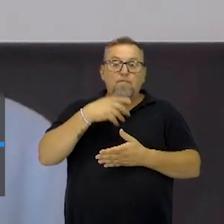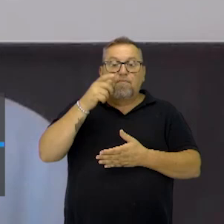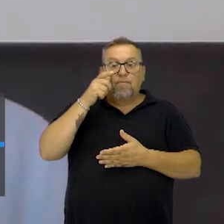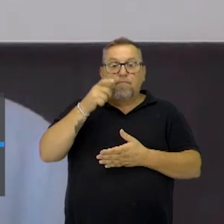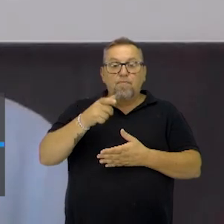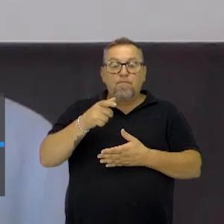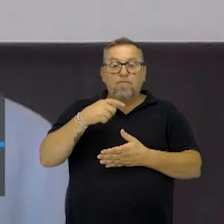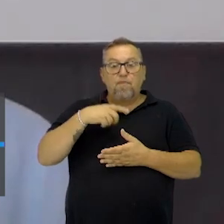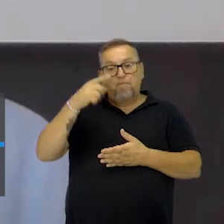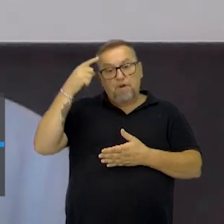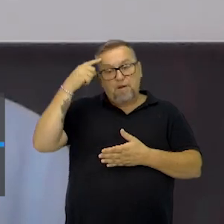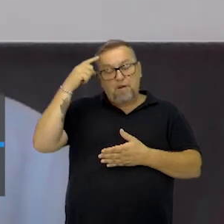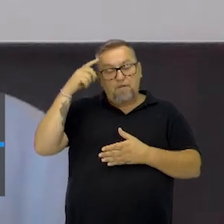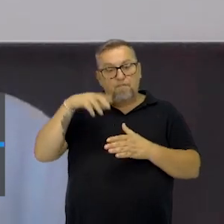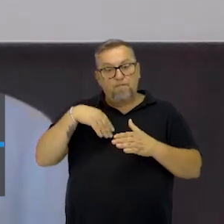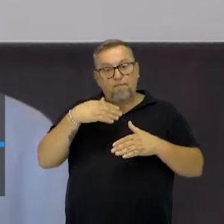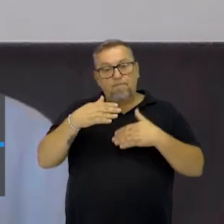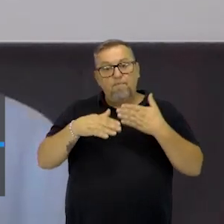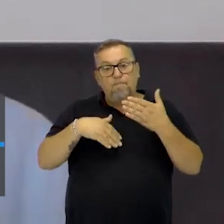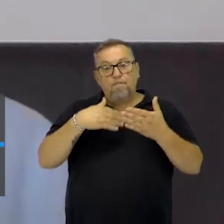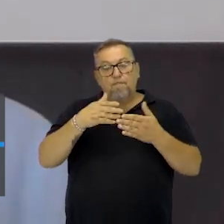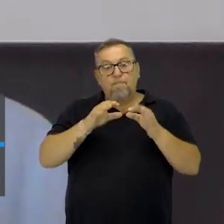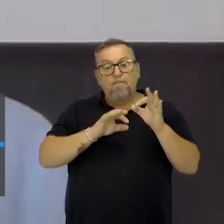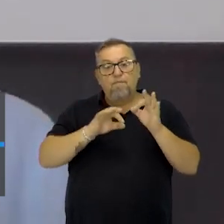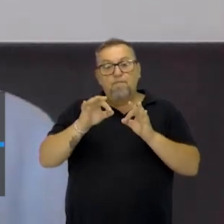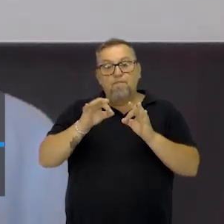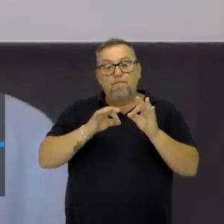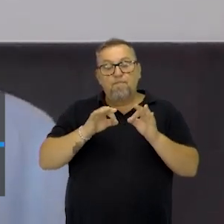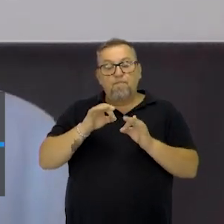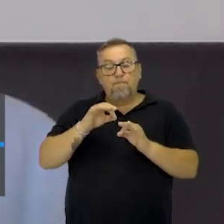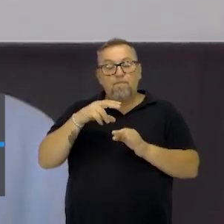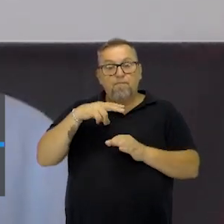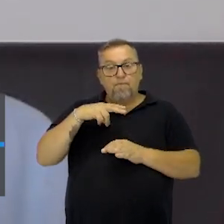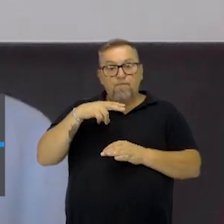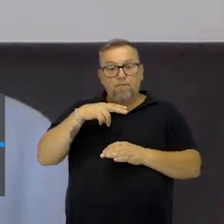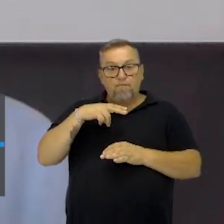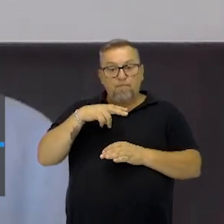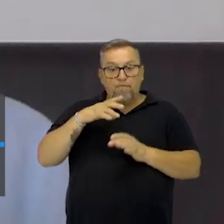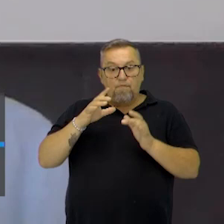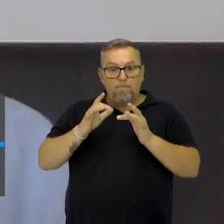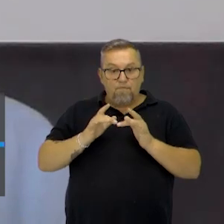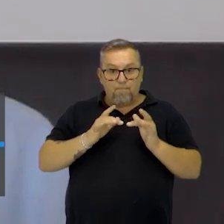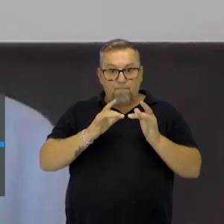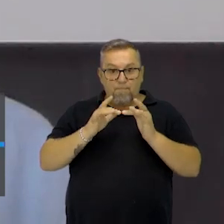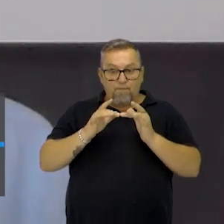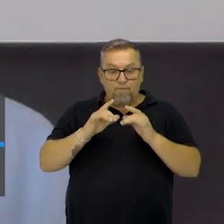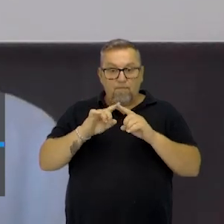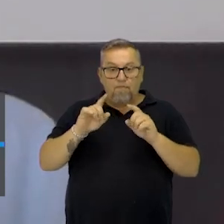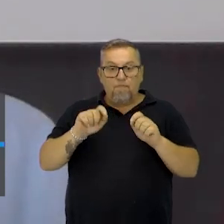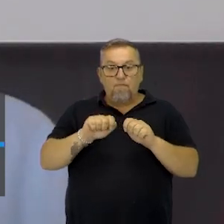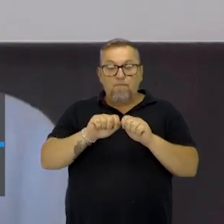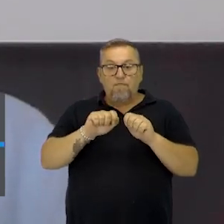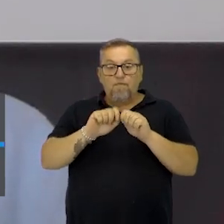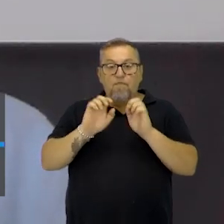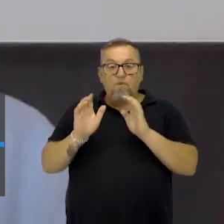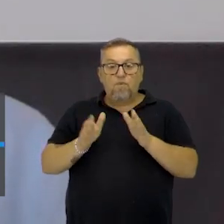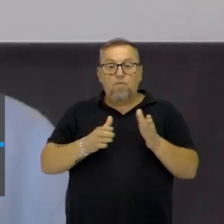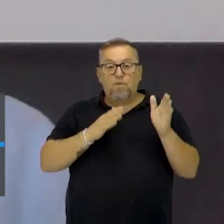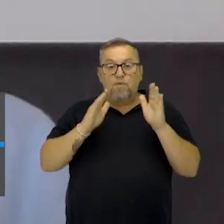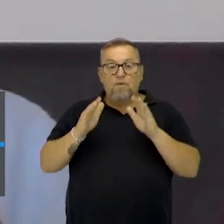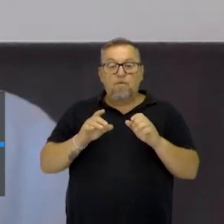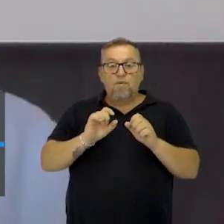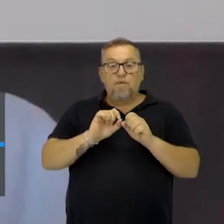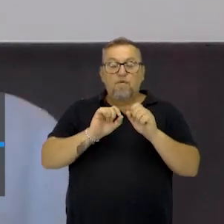interessante pensarmos nesses processos de organização textual. Então, em relação à questão da produção, se você faz